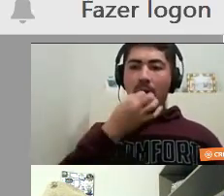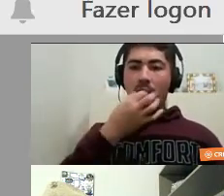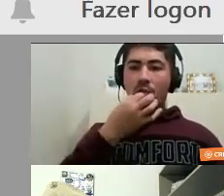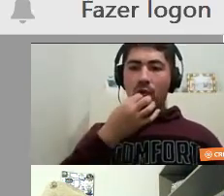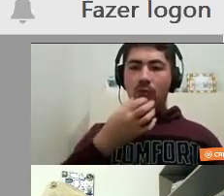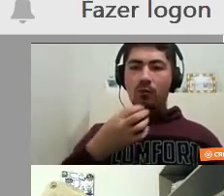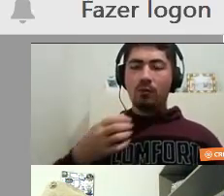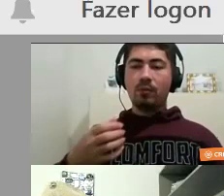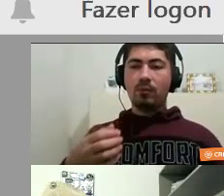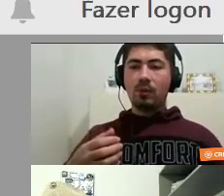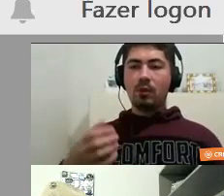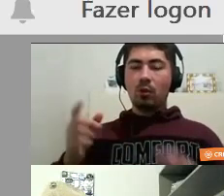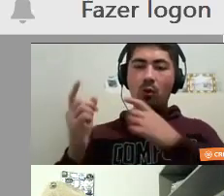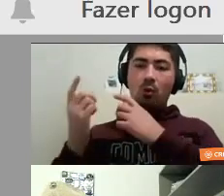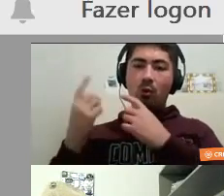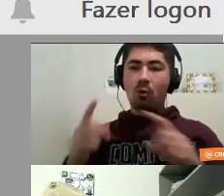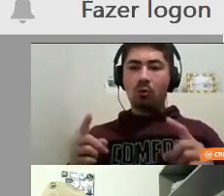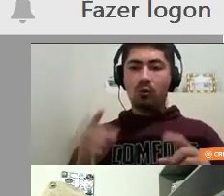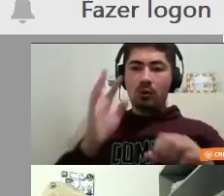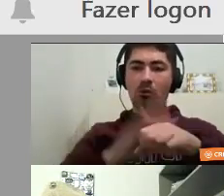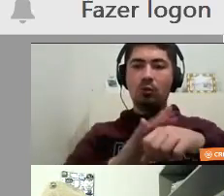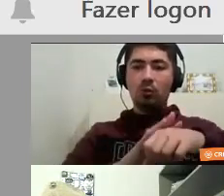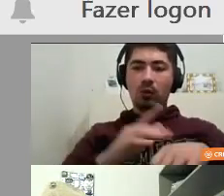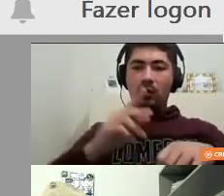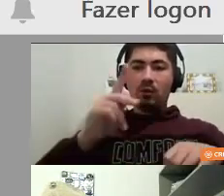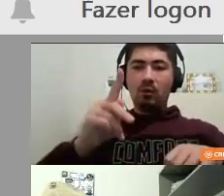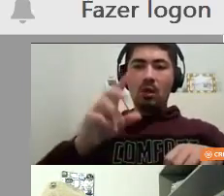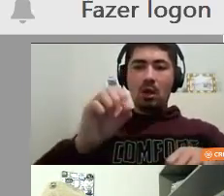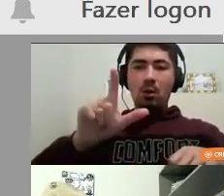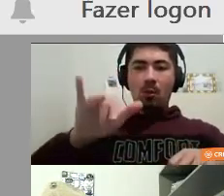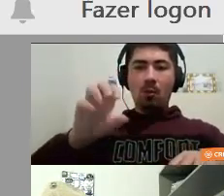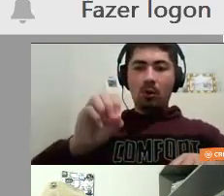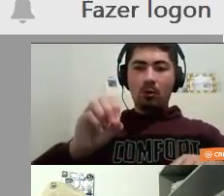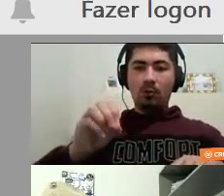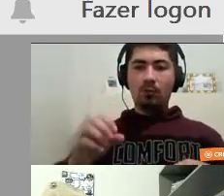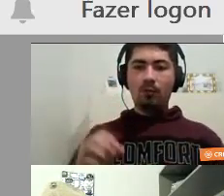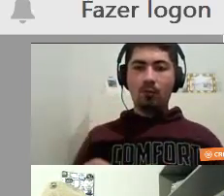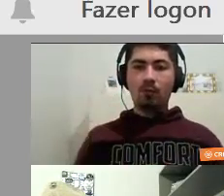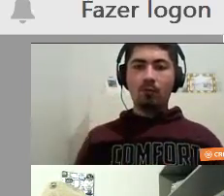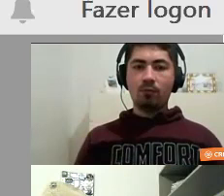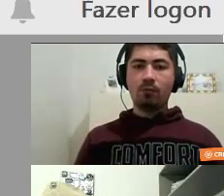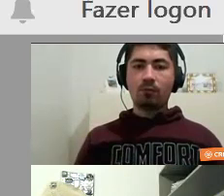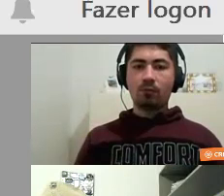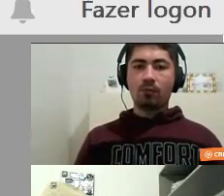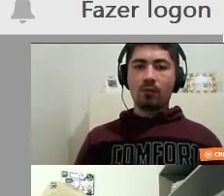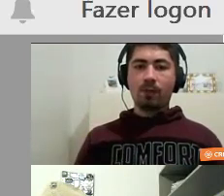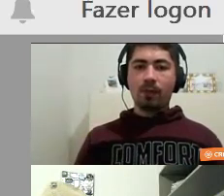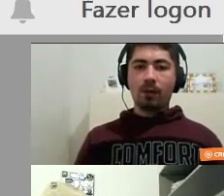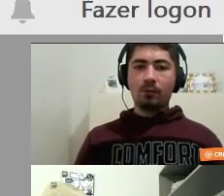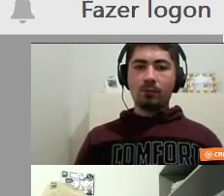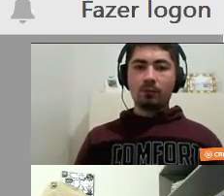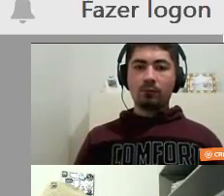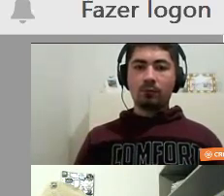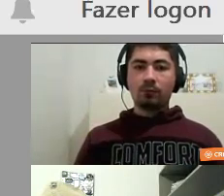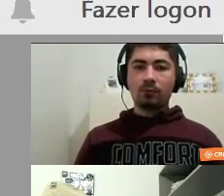O que é importante? Nesse ano, o Pacífico Ocidental, quer dizer, a área entre a Austrália